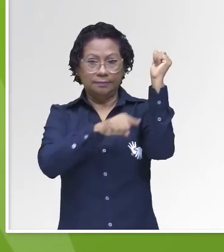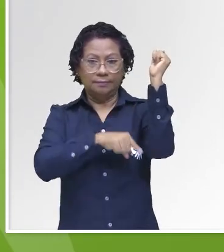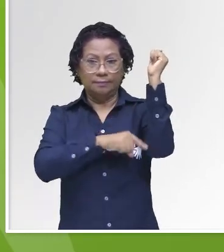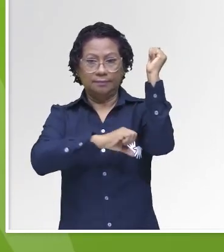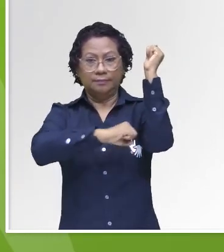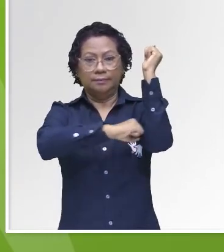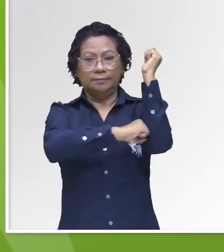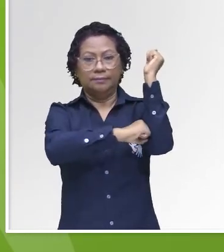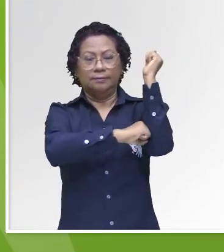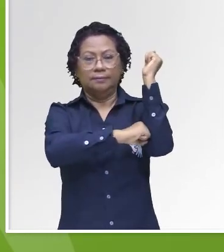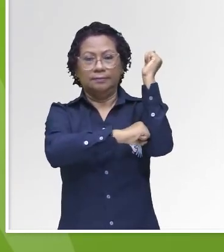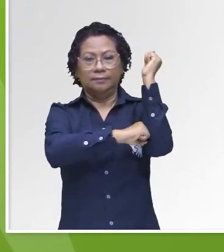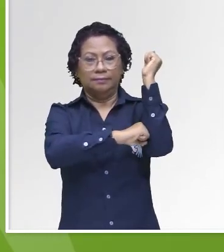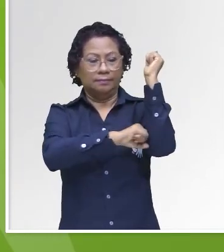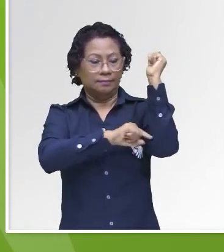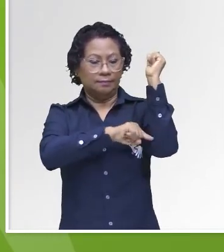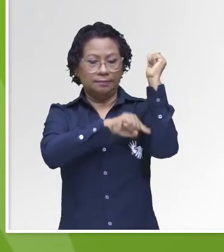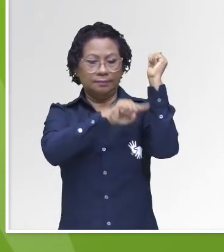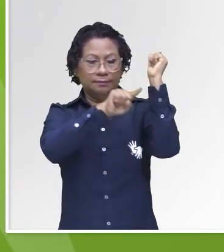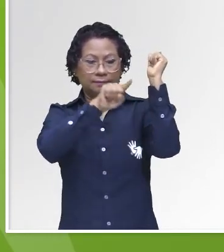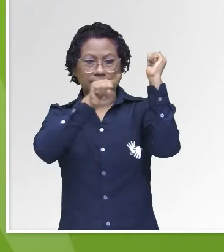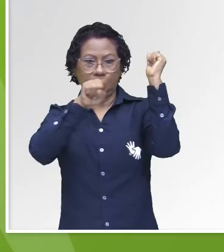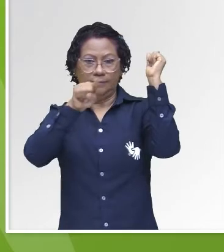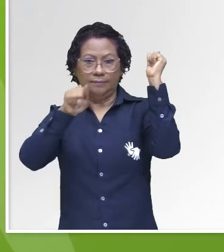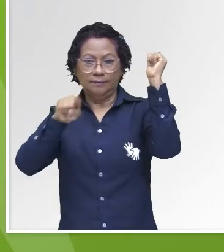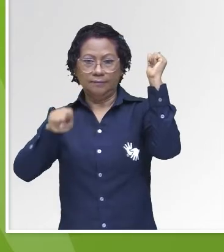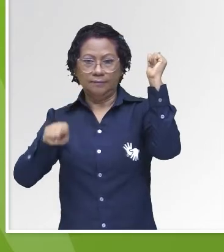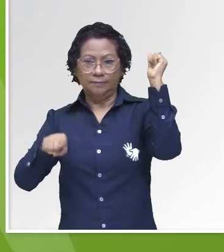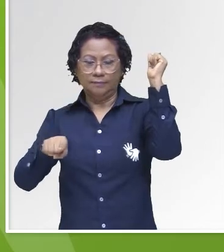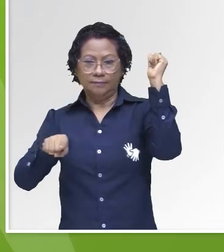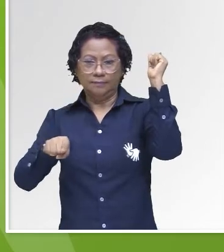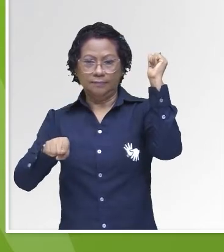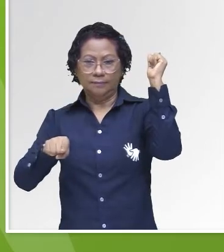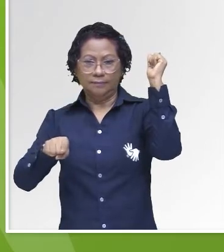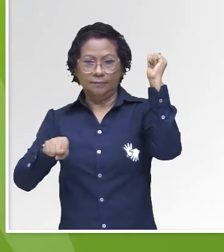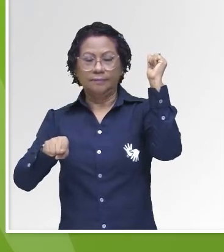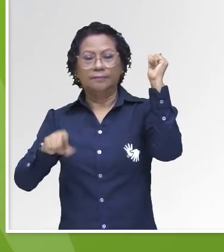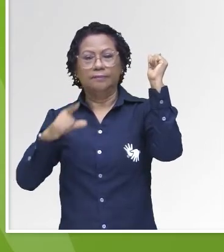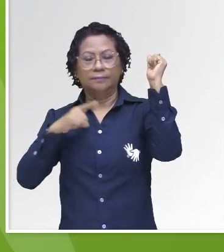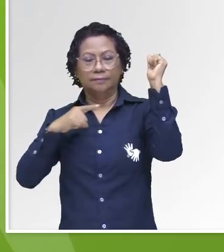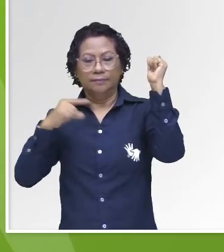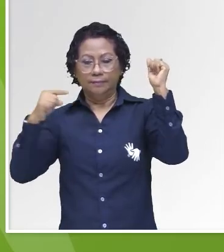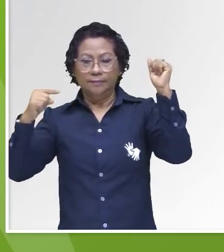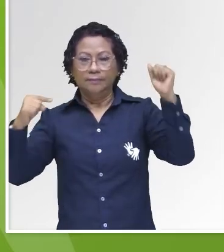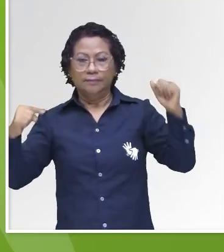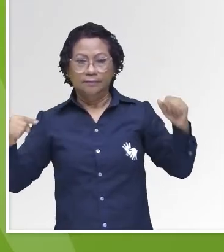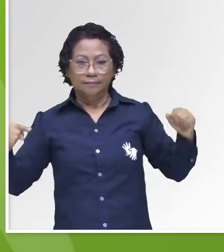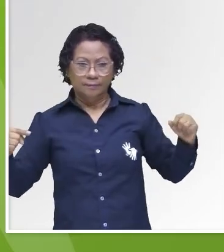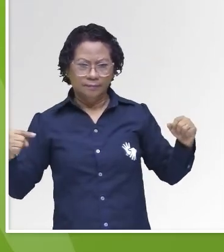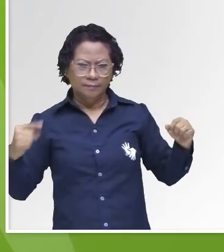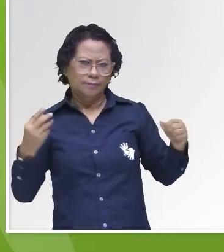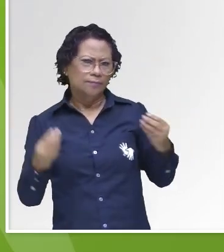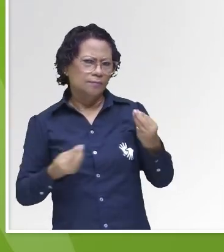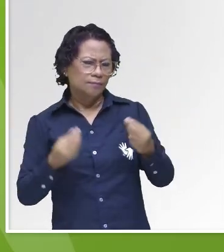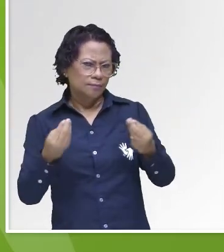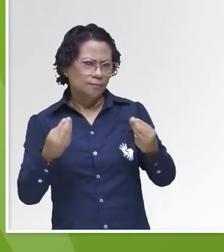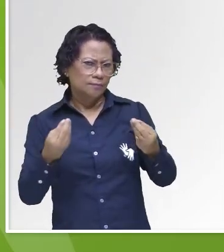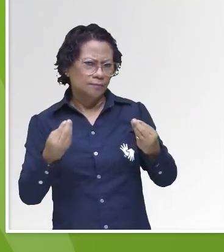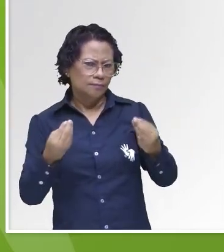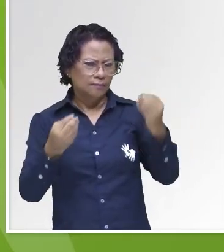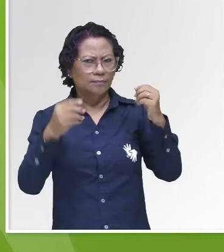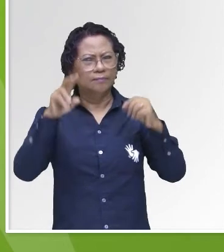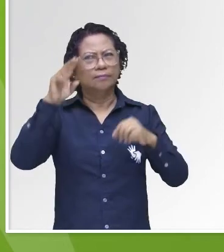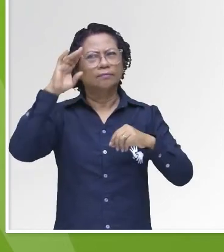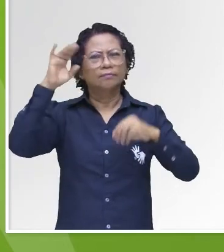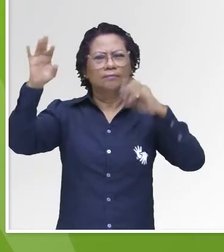uma componente na vertical e uma componente na horizontal. Como assim uma componente, professor? Imagine que